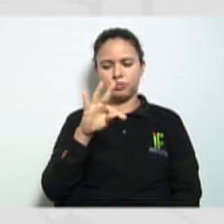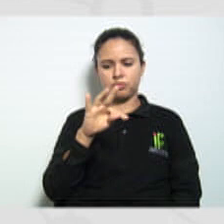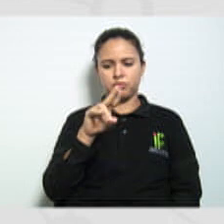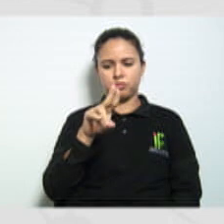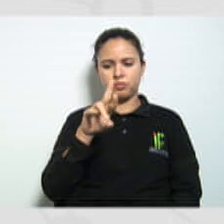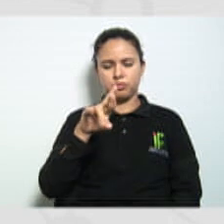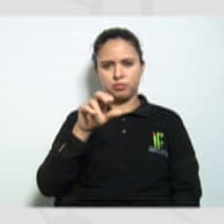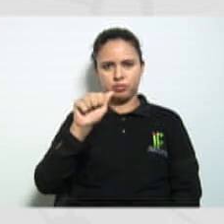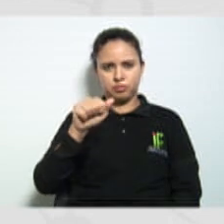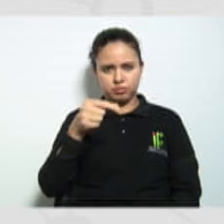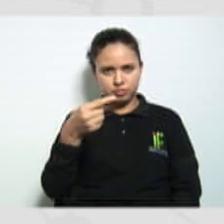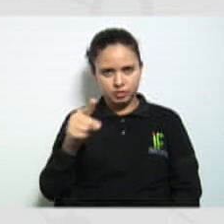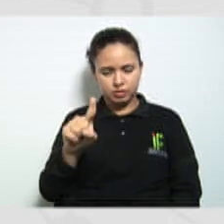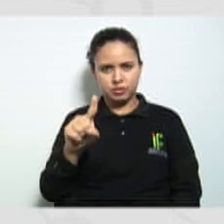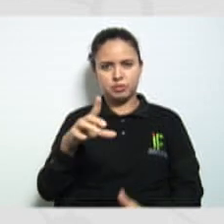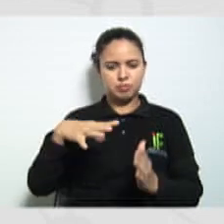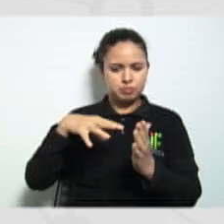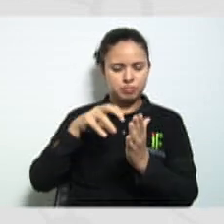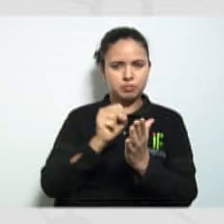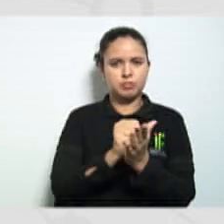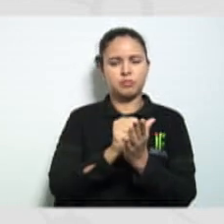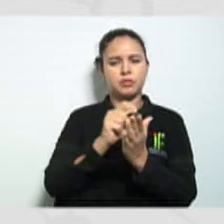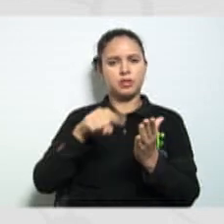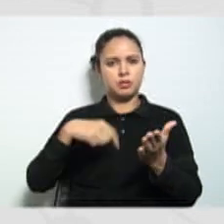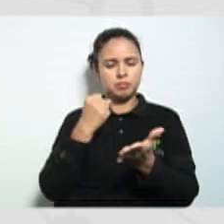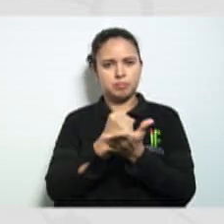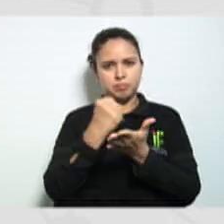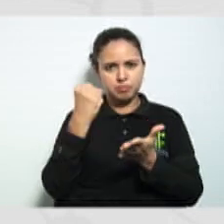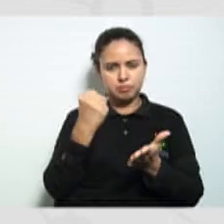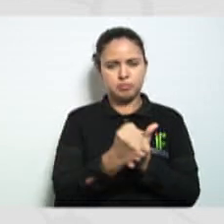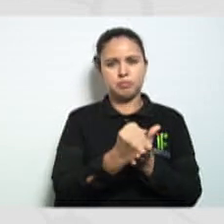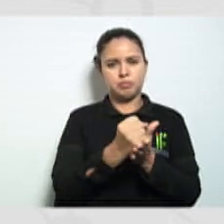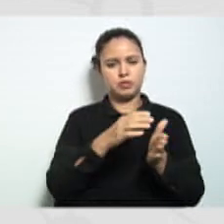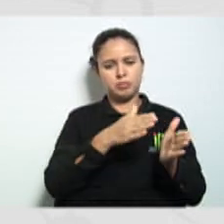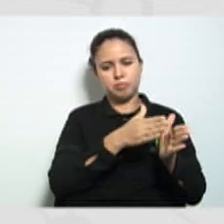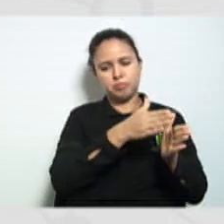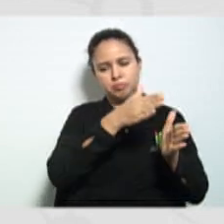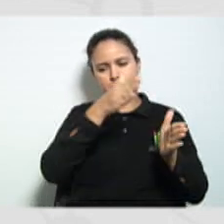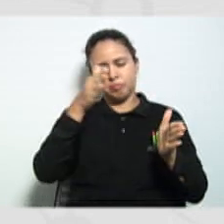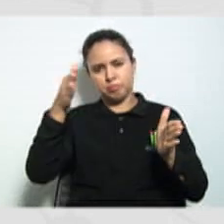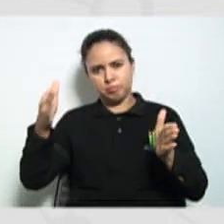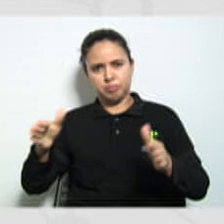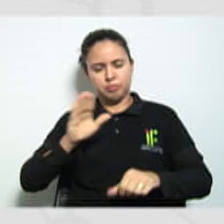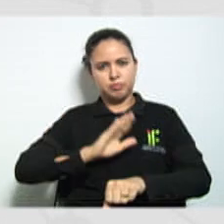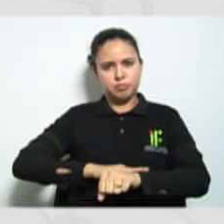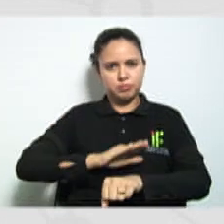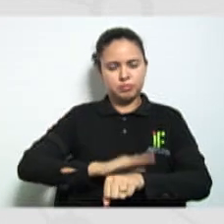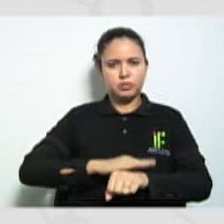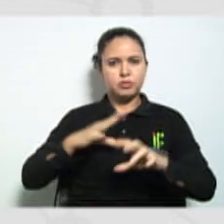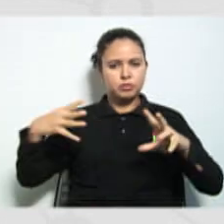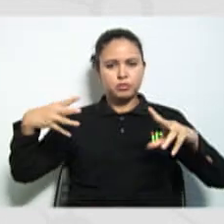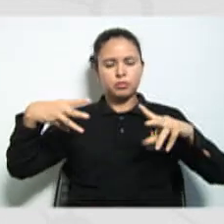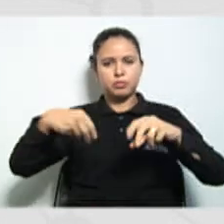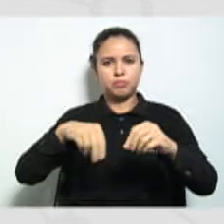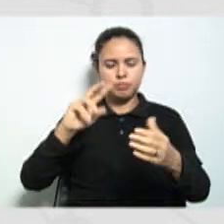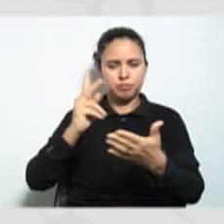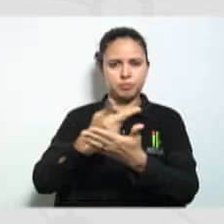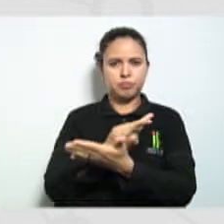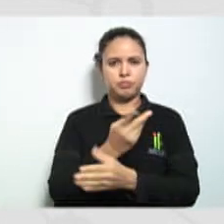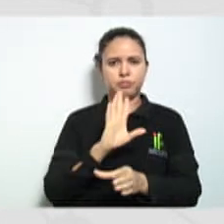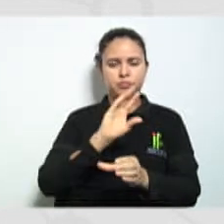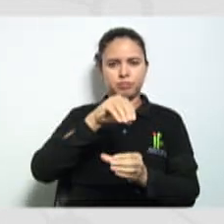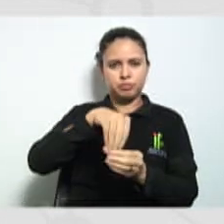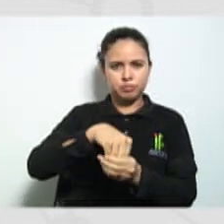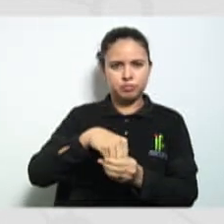registro cronológico e específico da natureza de todos os fatos que ocorrem na cooperativa. Ok, então, todos